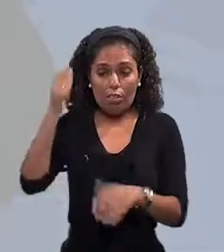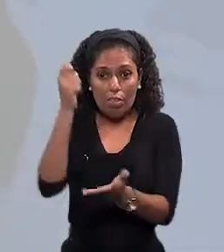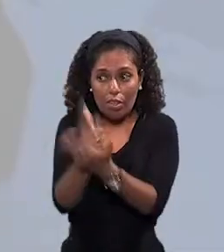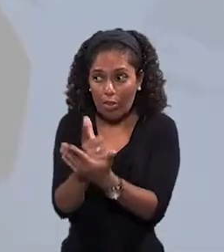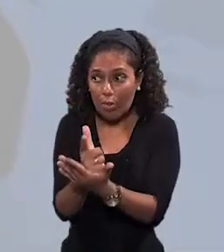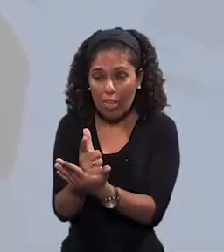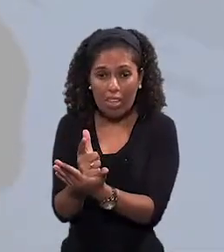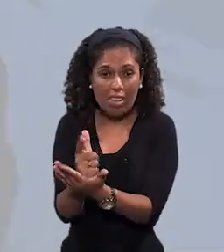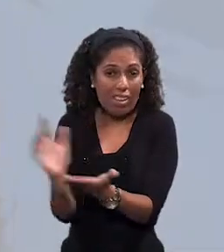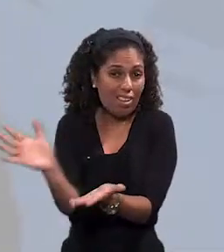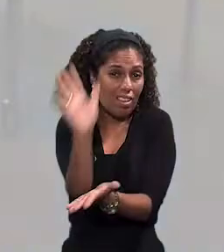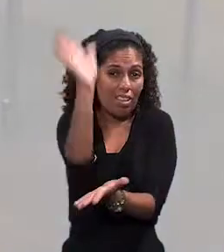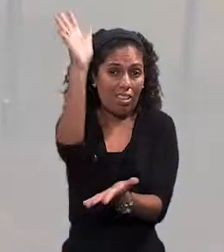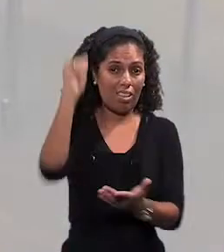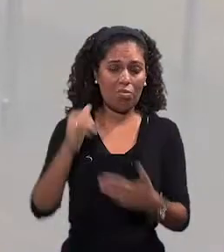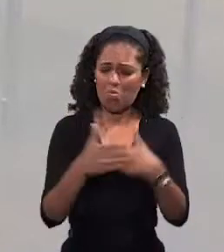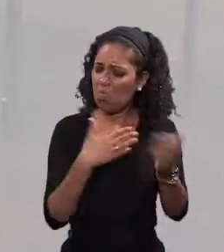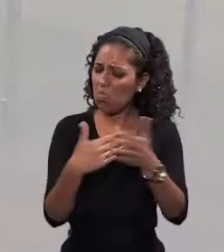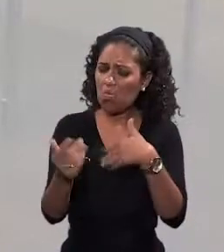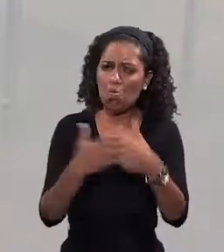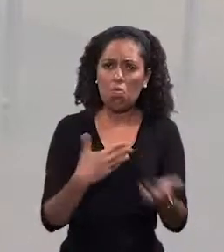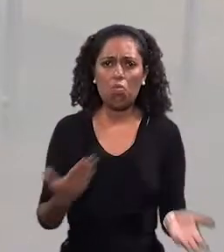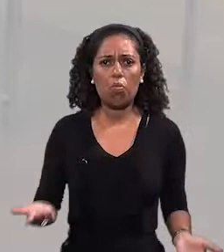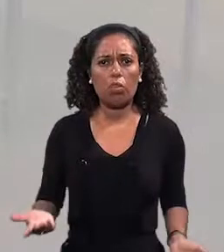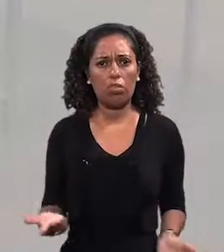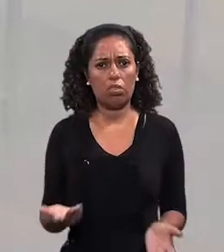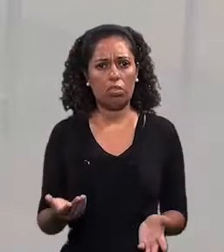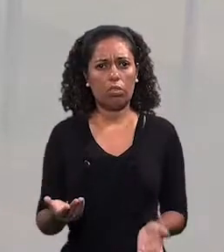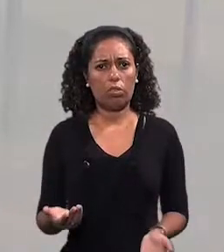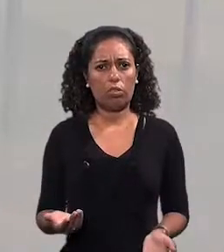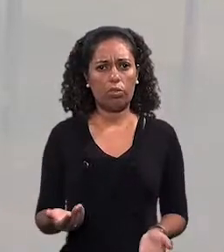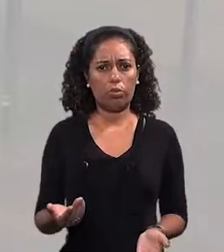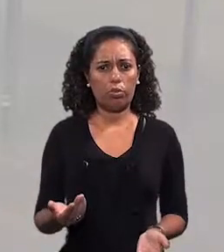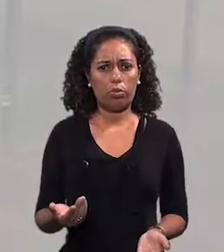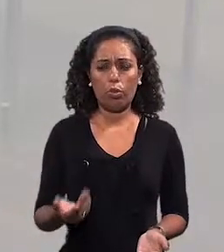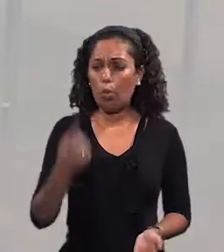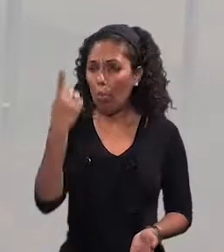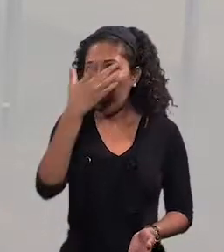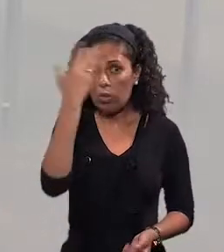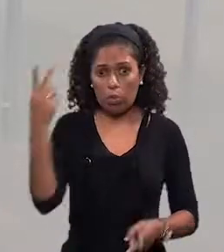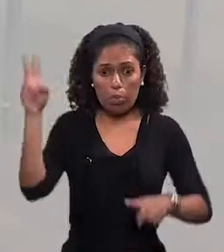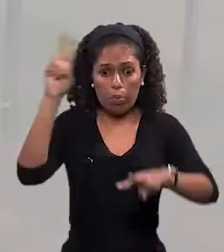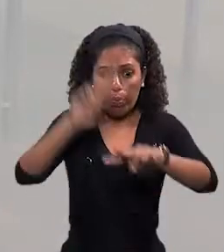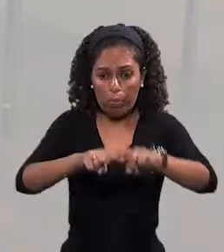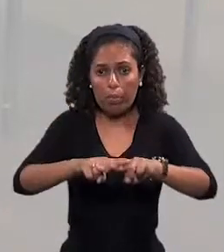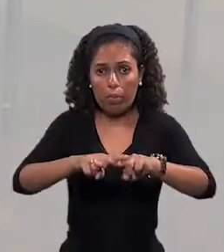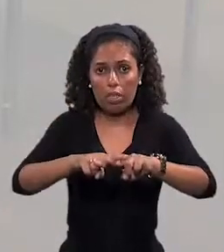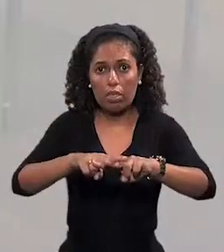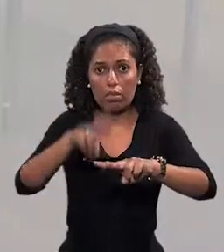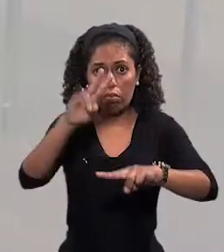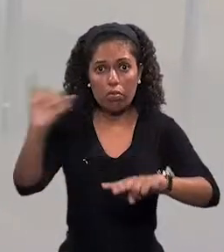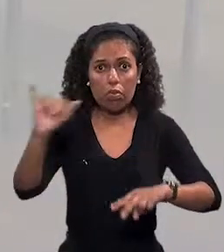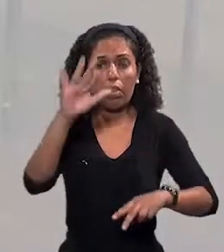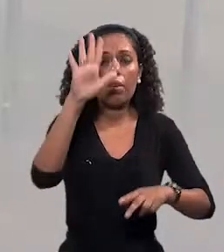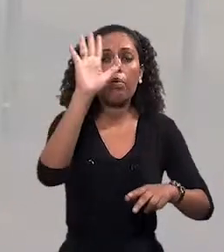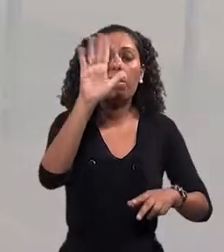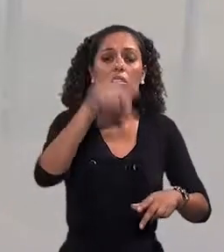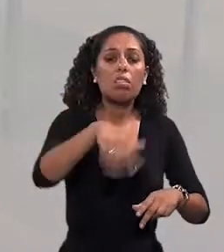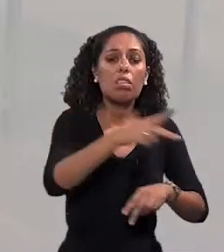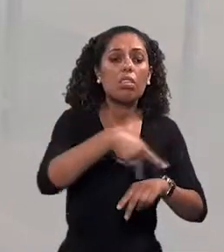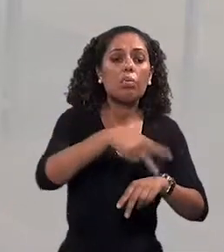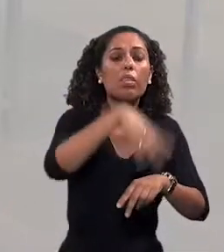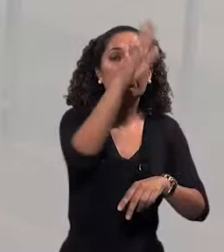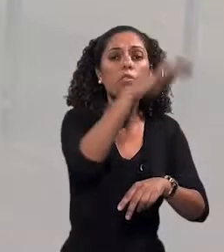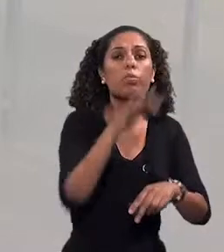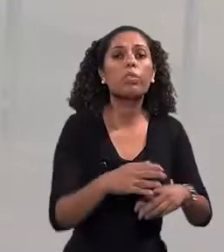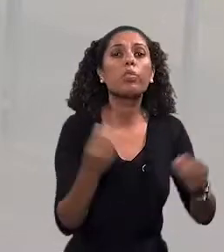Independente de qual camisa, né, deputado? E não há possibilidade de não sair um preso. Não há possibilidade de sair um preso. Então,